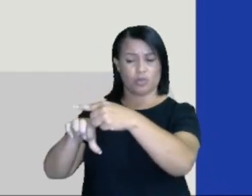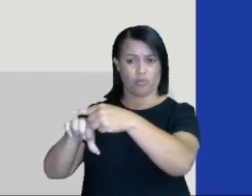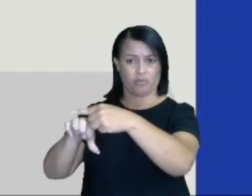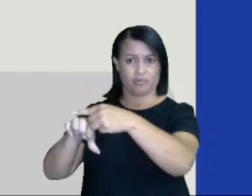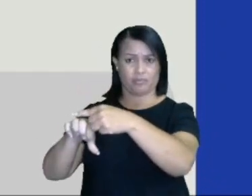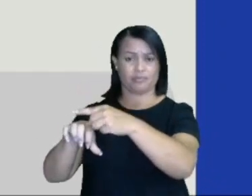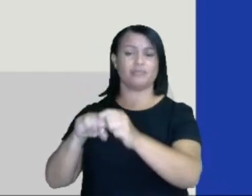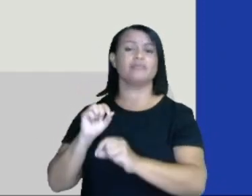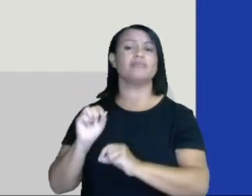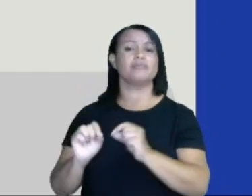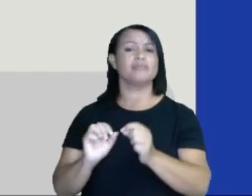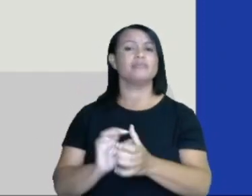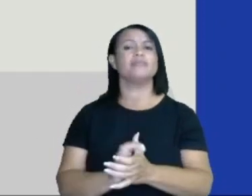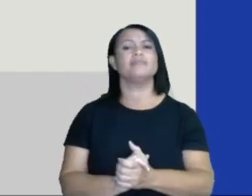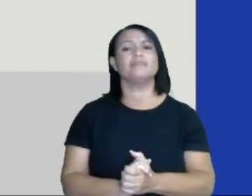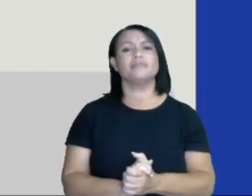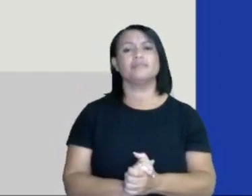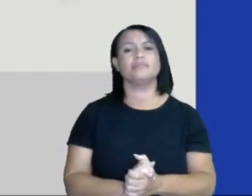o 9.